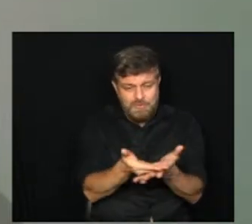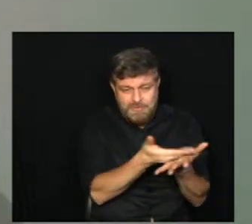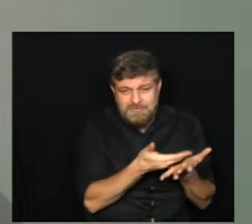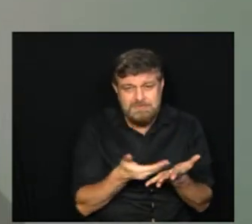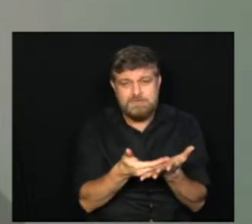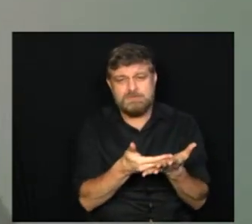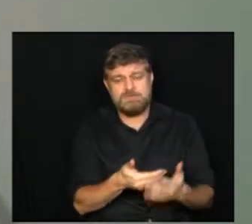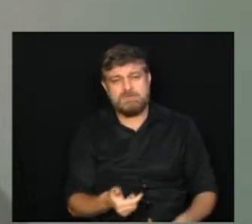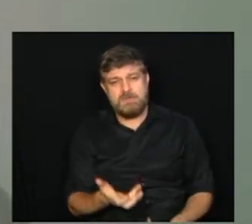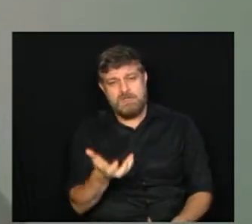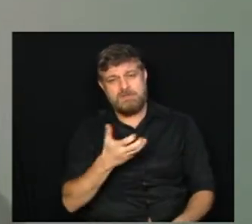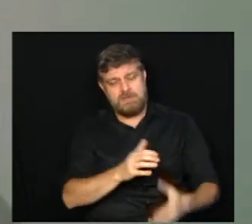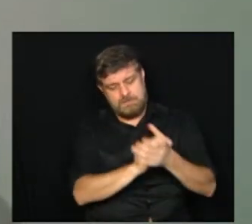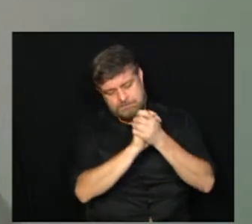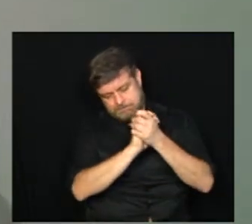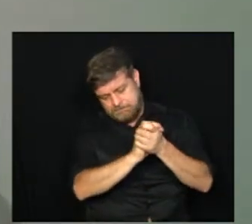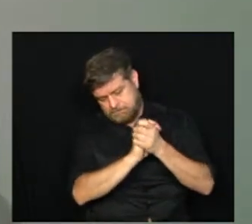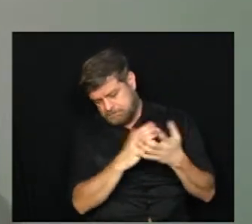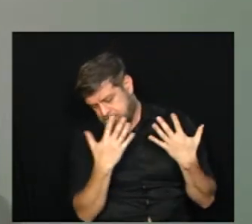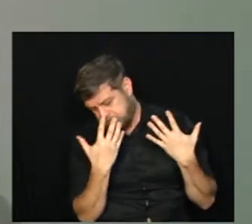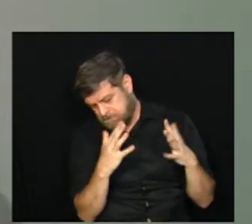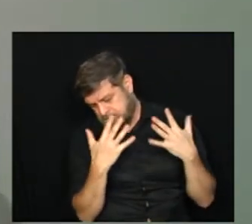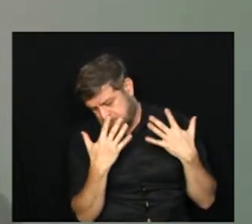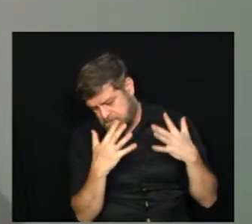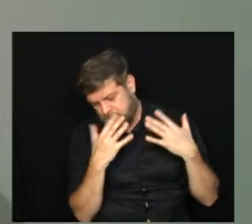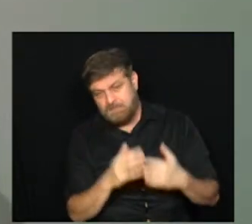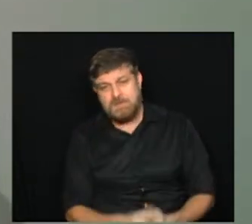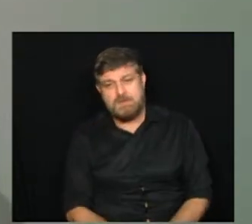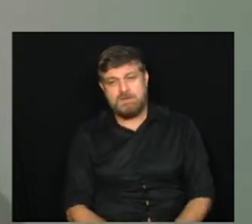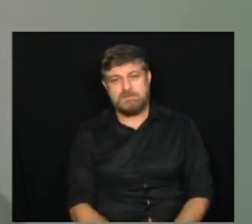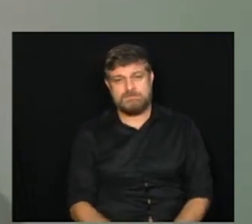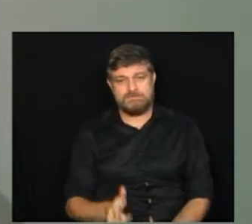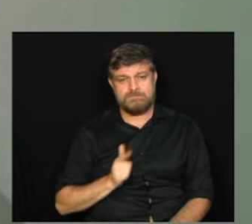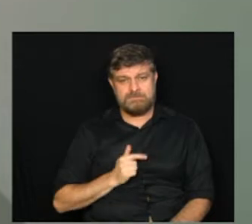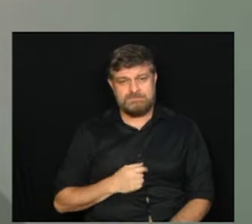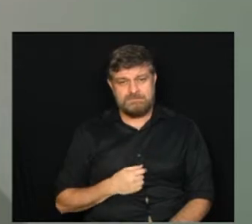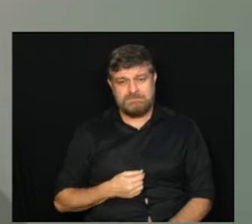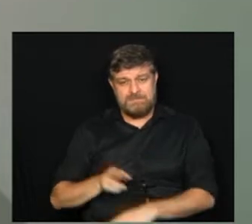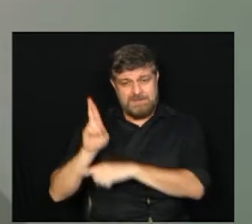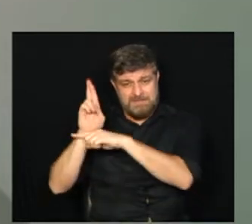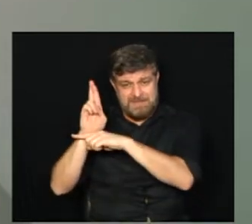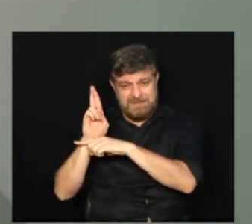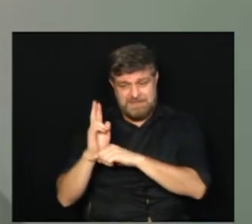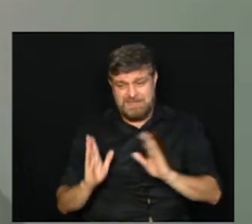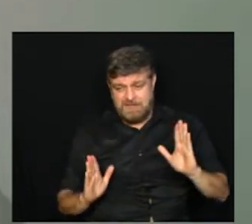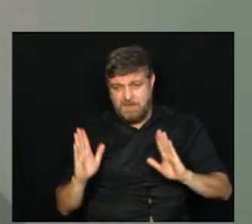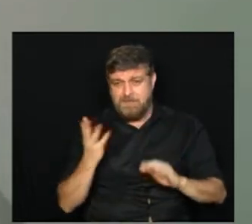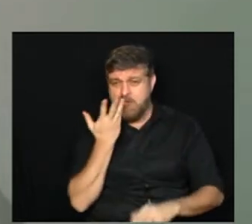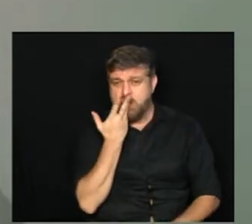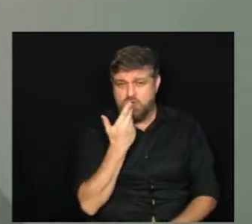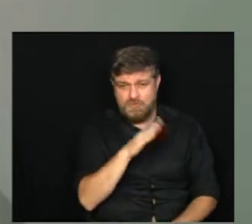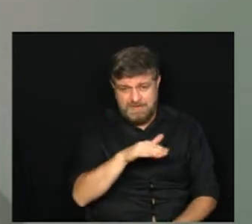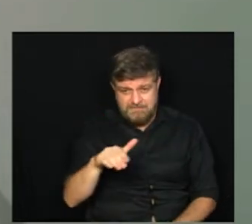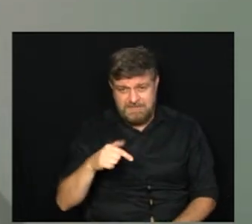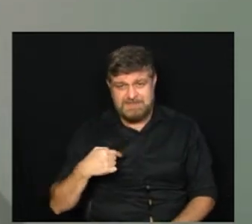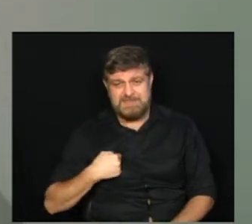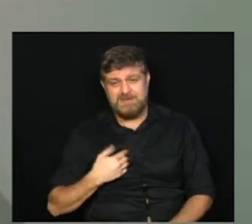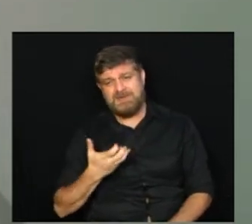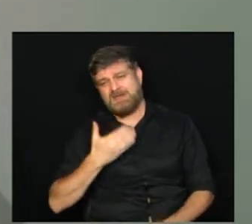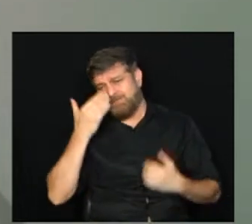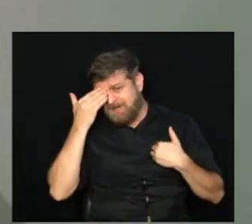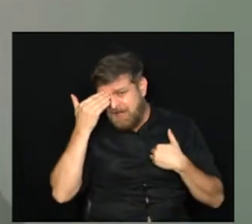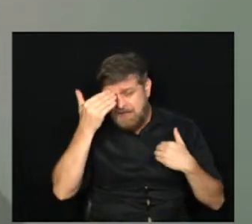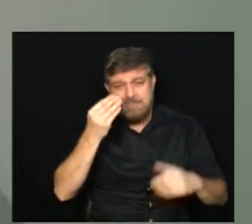tenho que parabenizar vocês e, em nome da primeira infância, agradecer a oportunidade